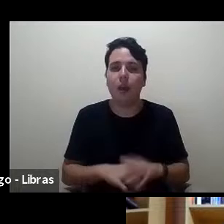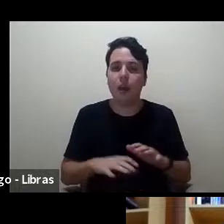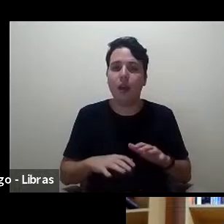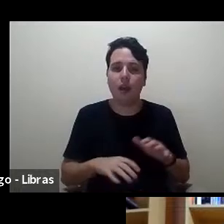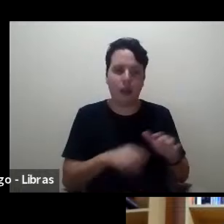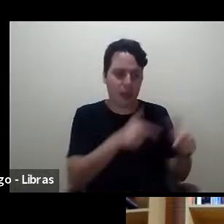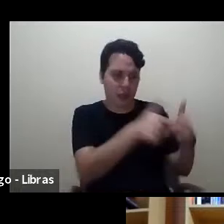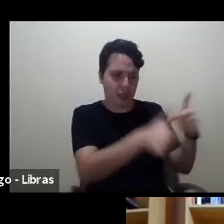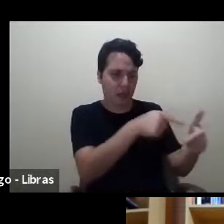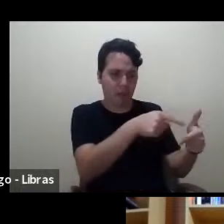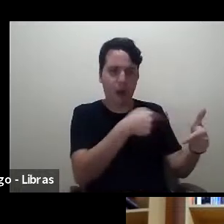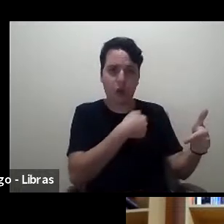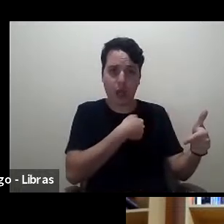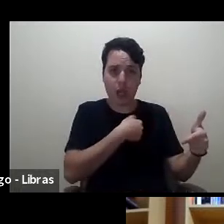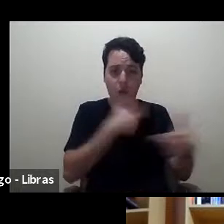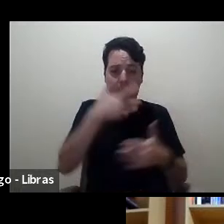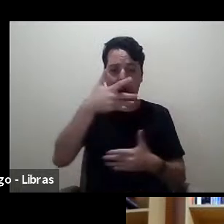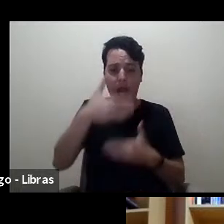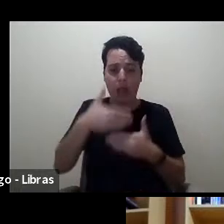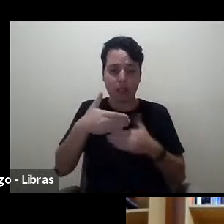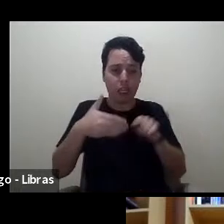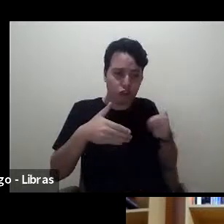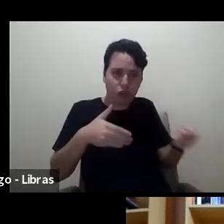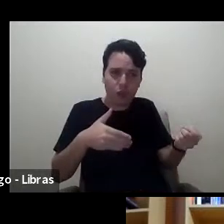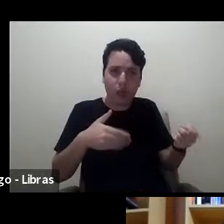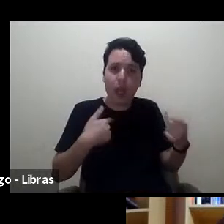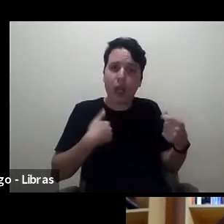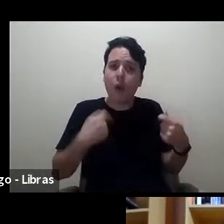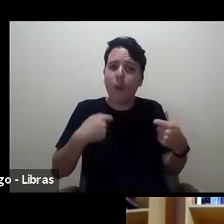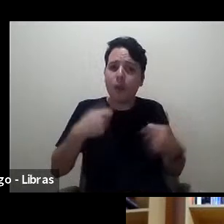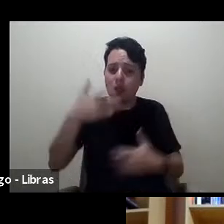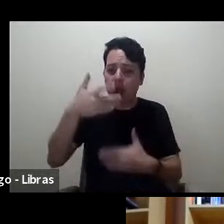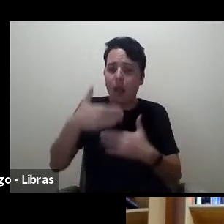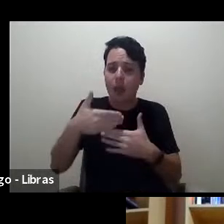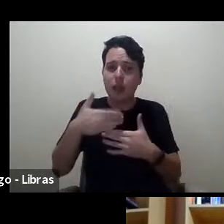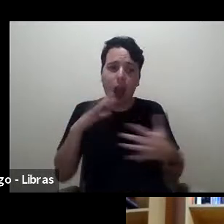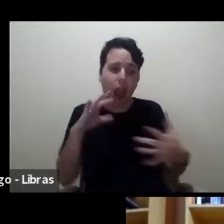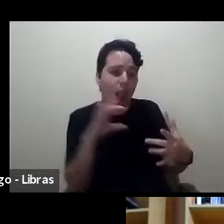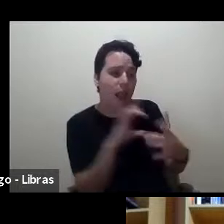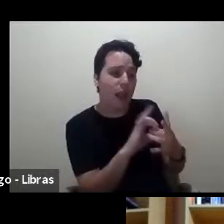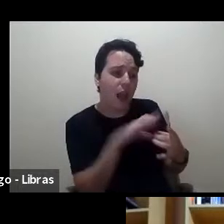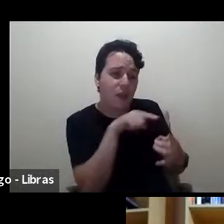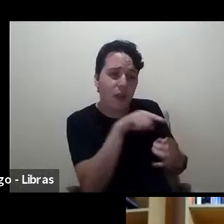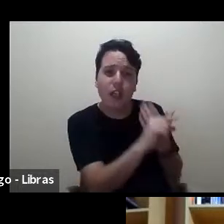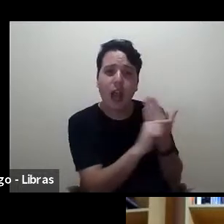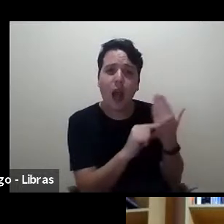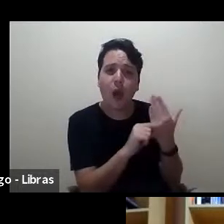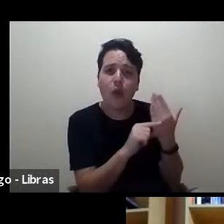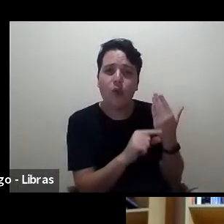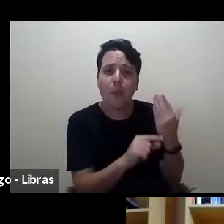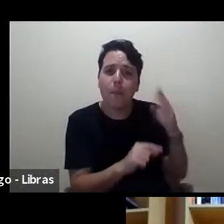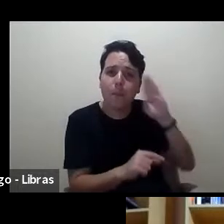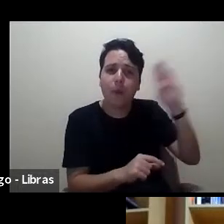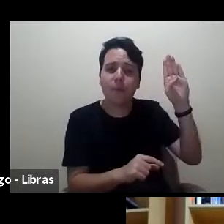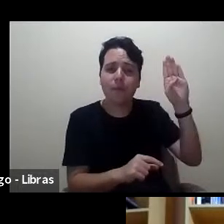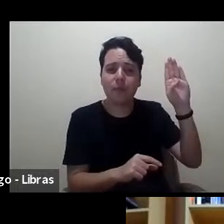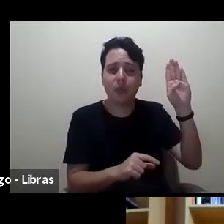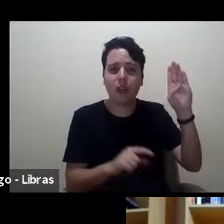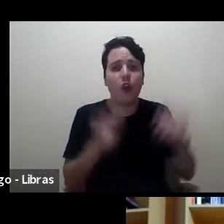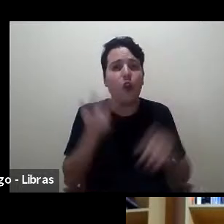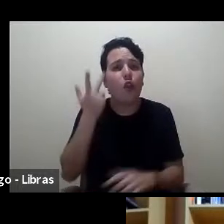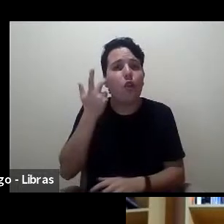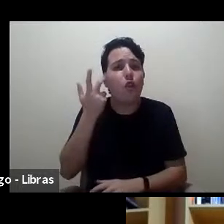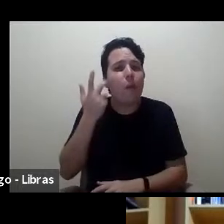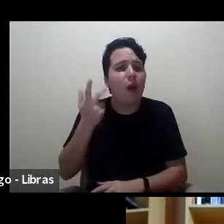um diálogo com aquele autor ou com aquela autora em primeiro lugar e as nossas resenhas se furtam